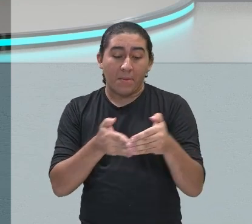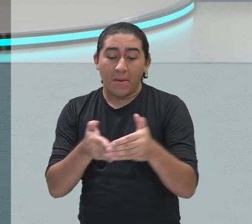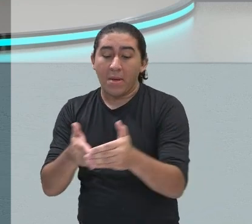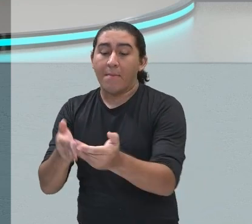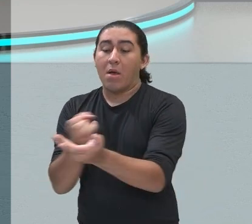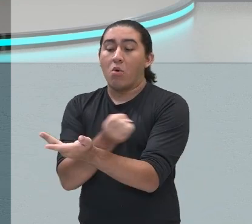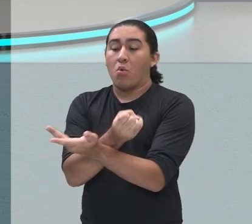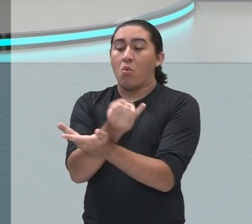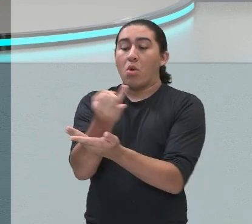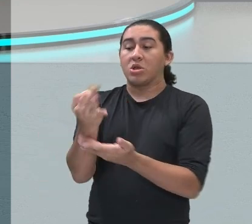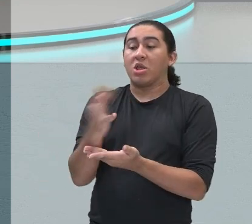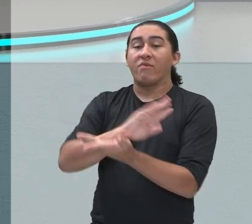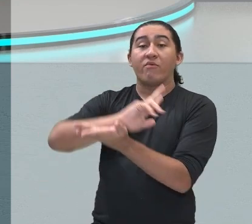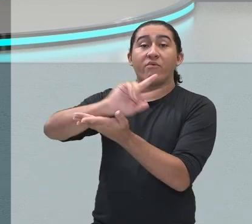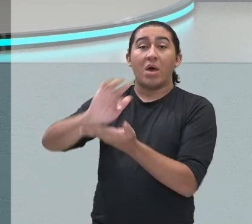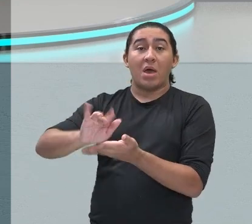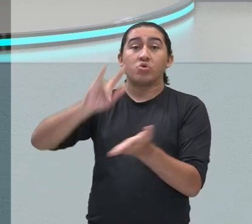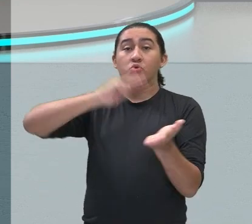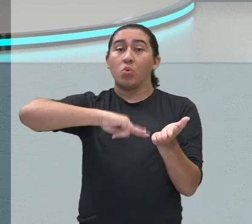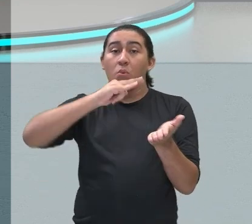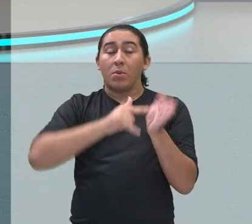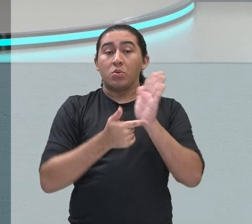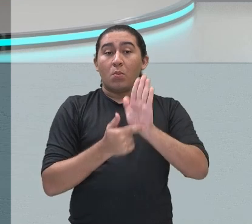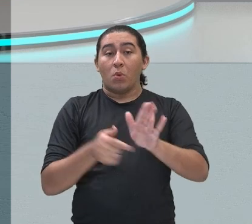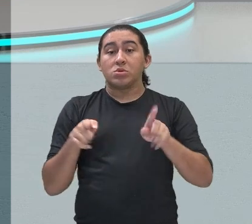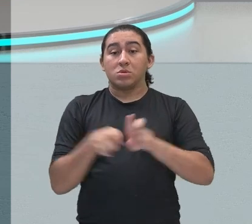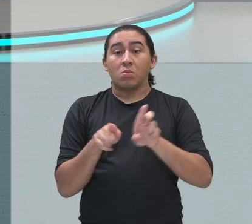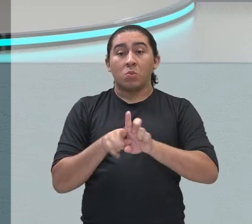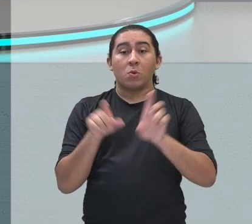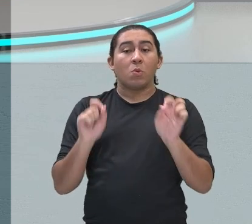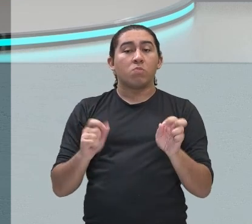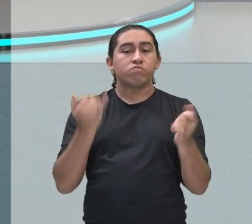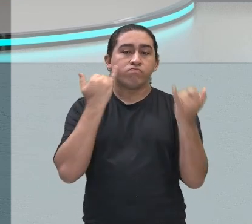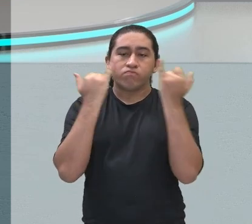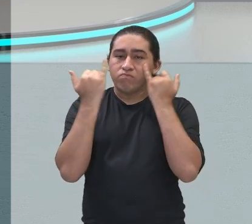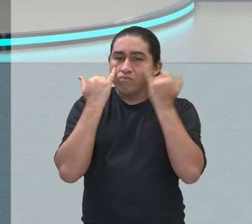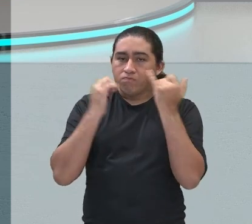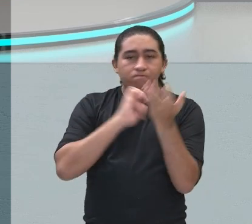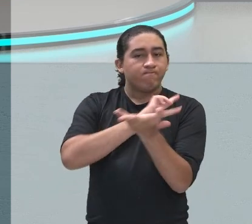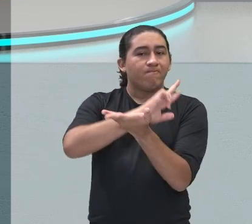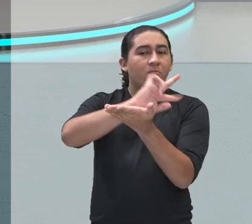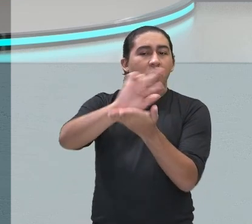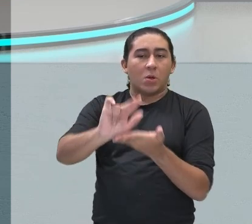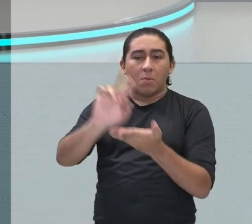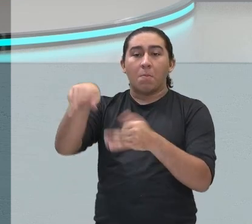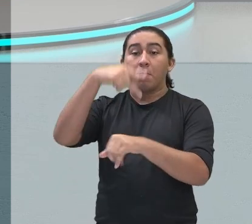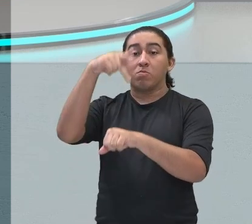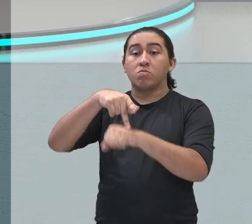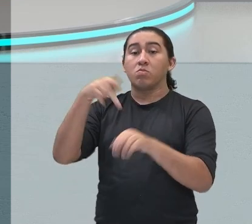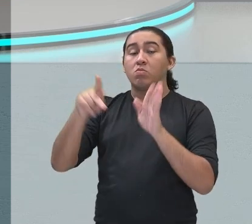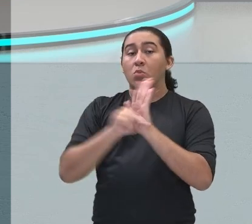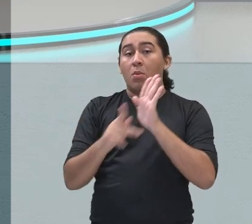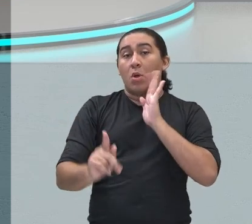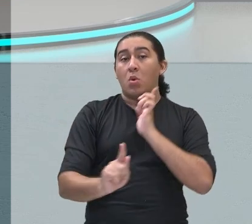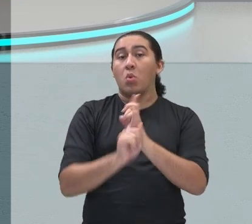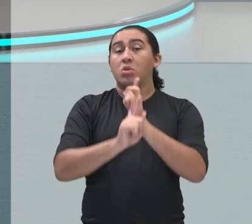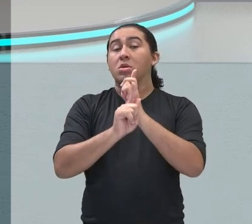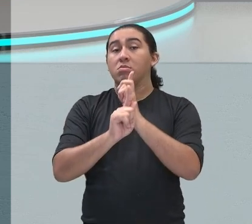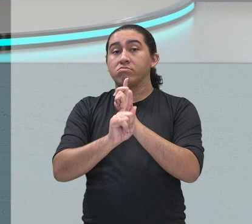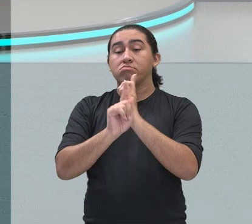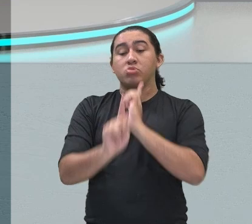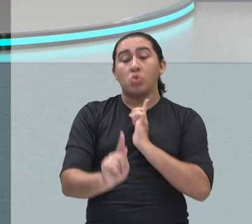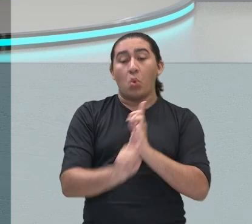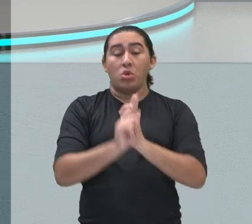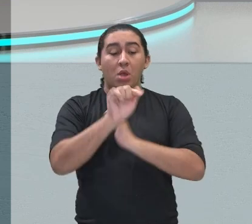Vários documentos que traz para nós as informações do país que foi encontrado, o que foi